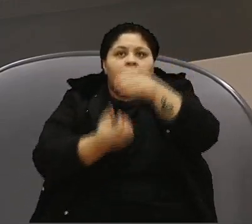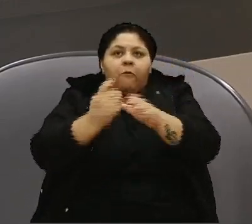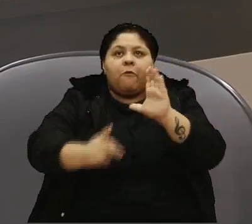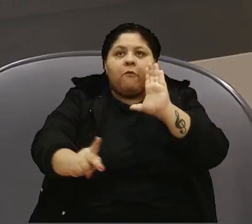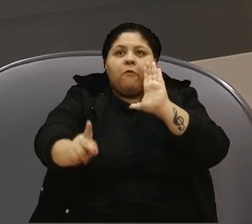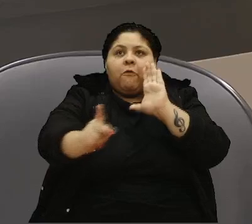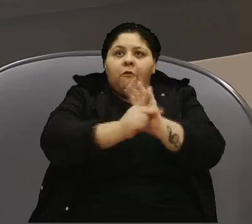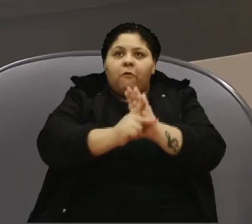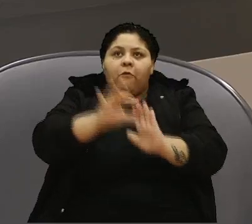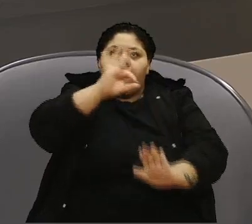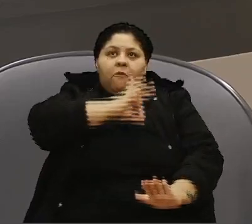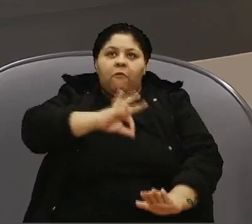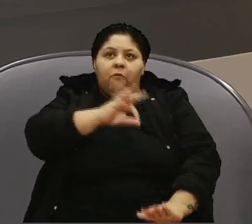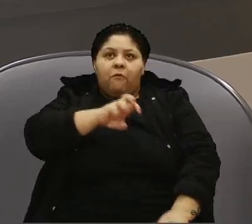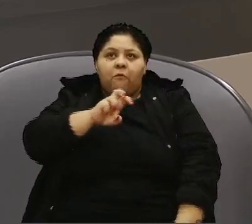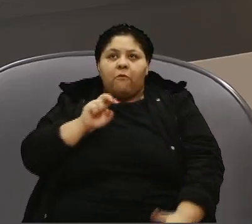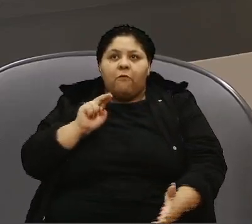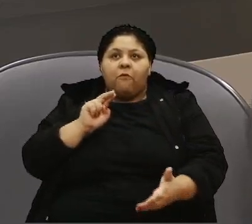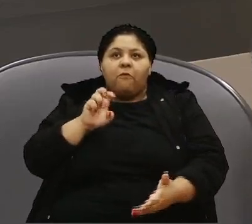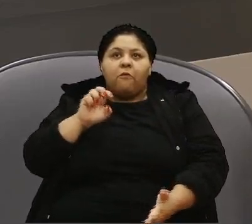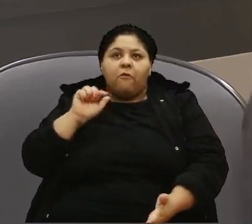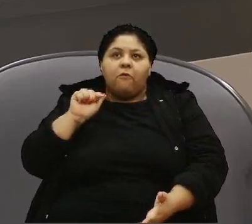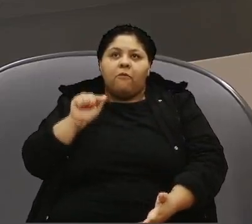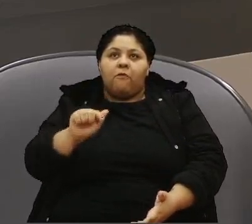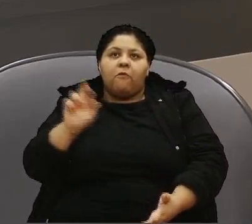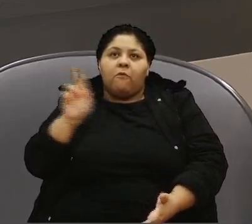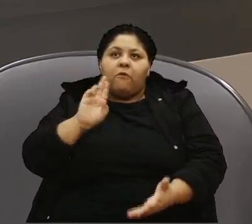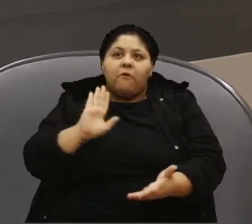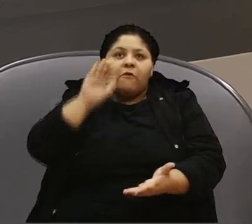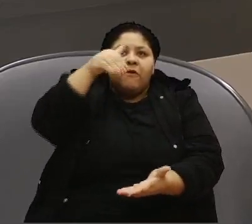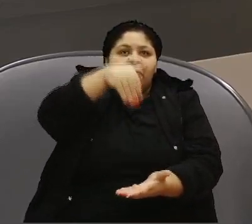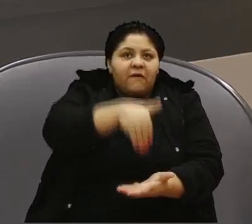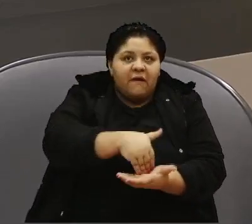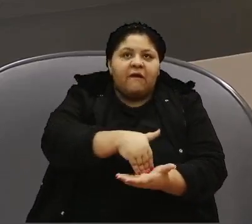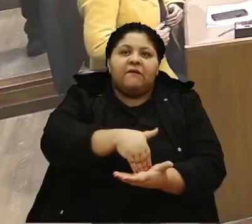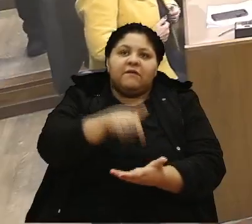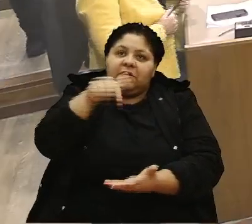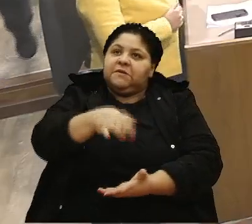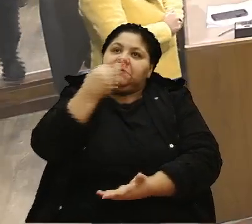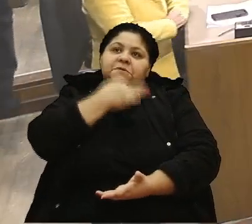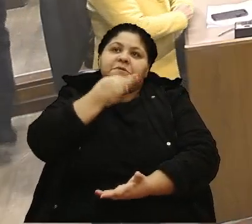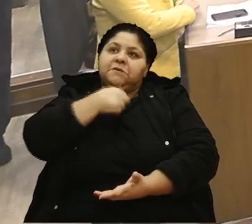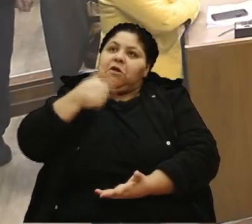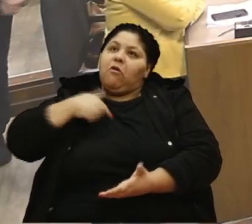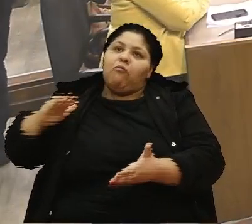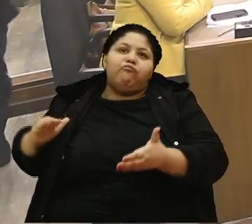botar o salário mínimo em R$5.000 no município de Caxias. Para mim, eu vou mais longe. Valeu. Encerrada